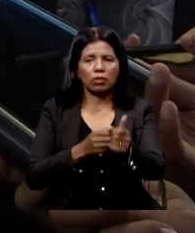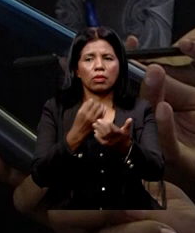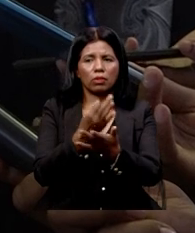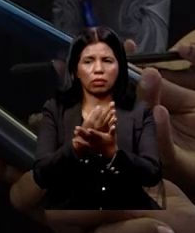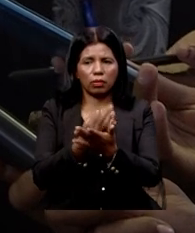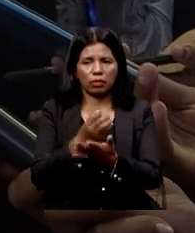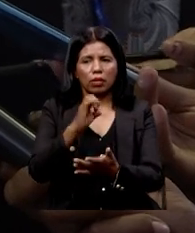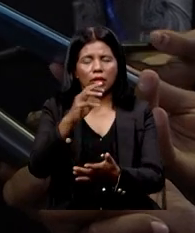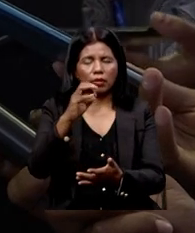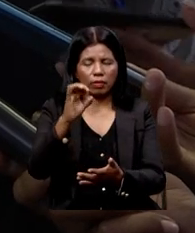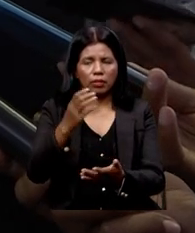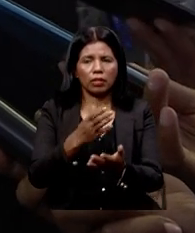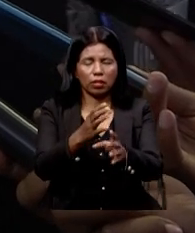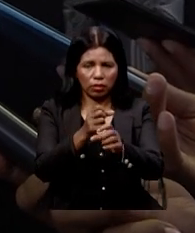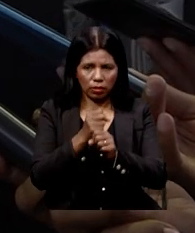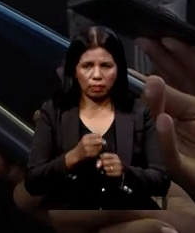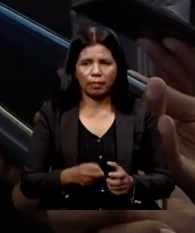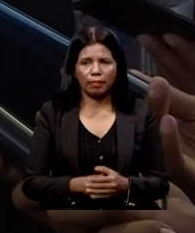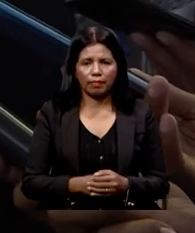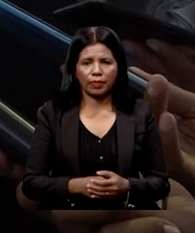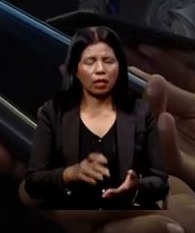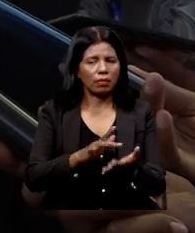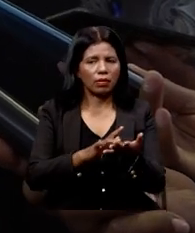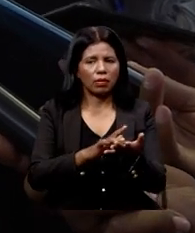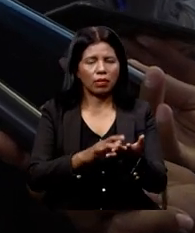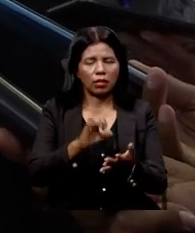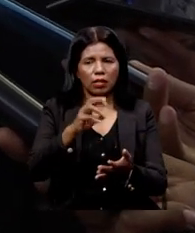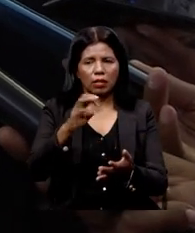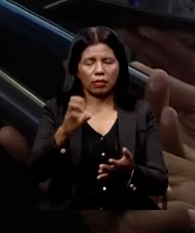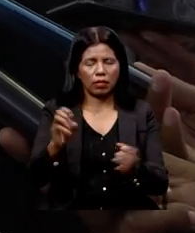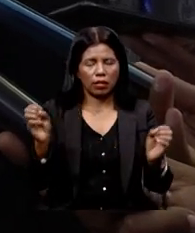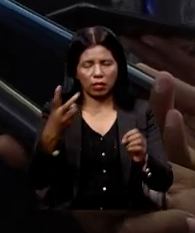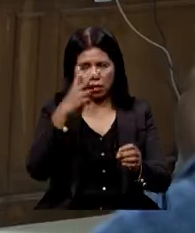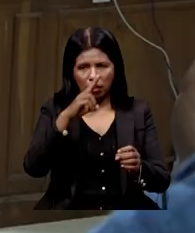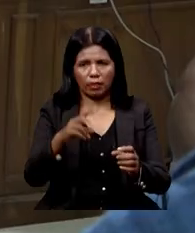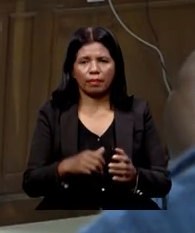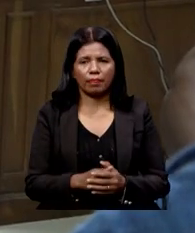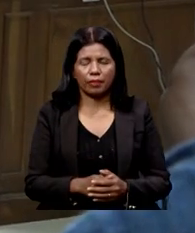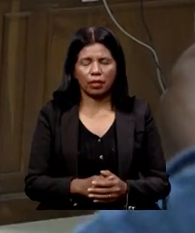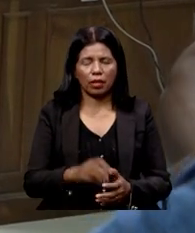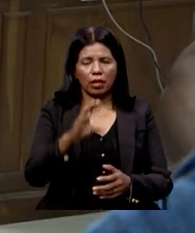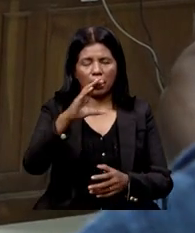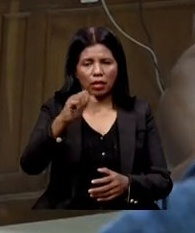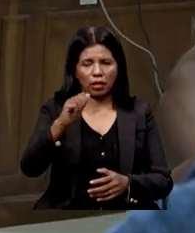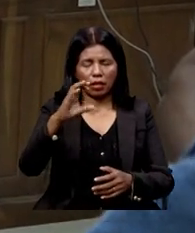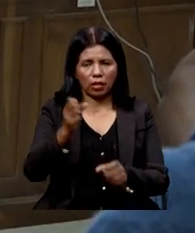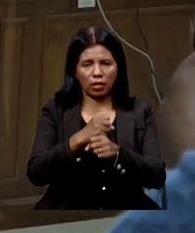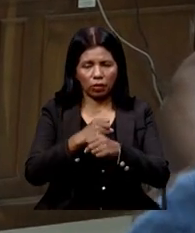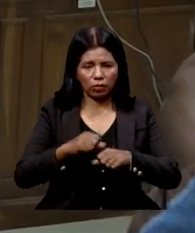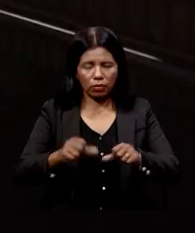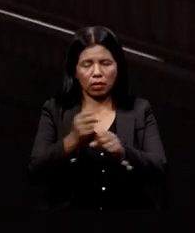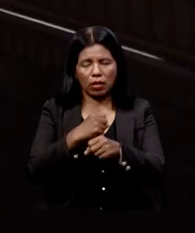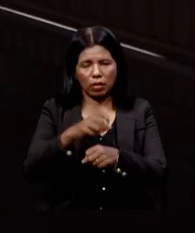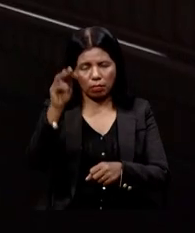mais FPM sim, né be estoque né los FPM que resolve de. Comissão Anticorrupção se continua a monitorização